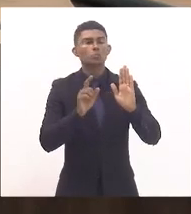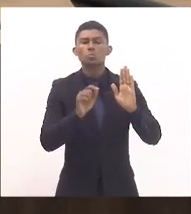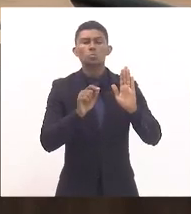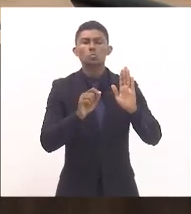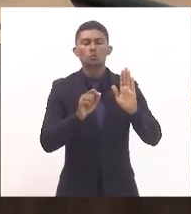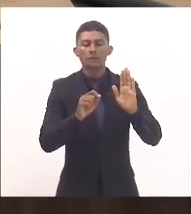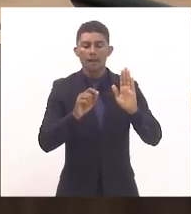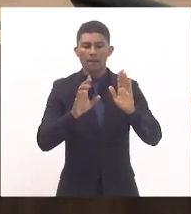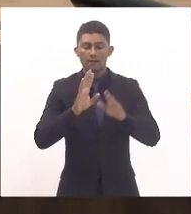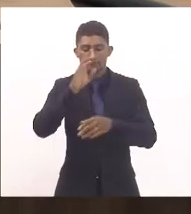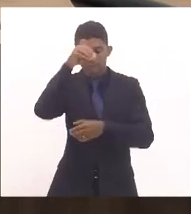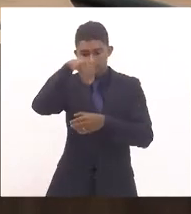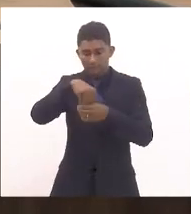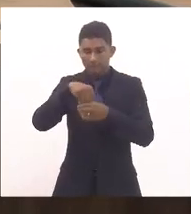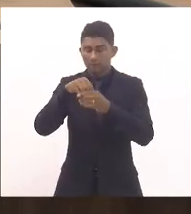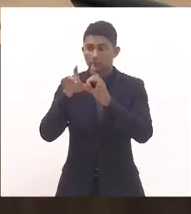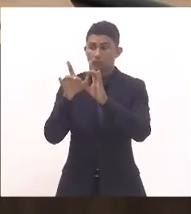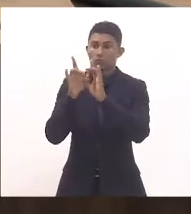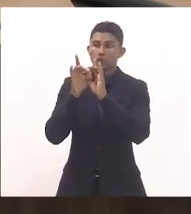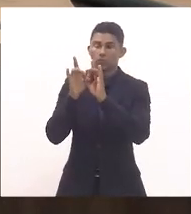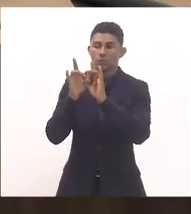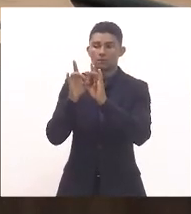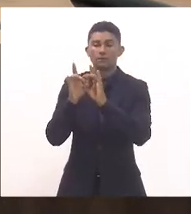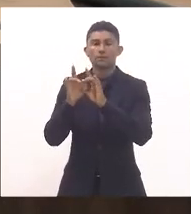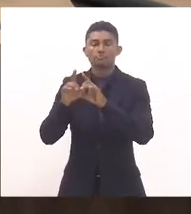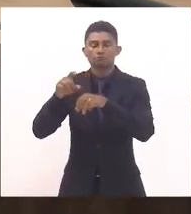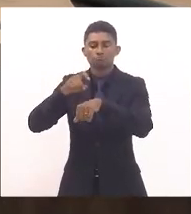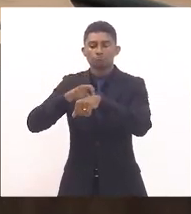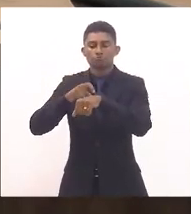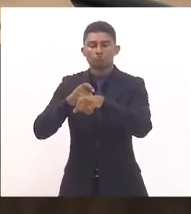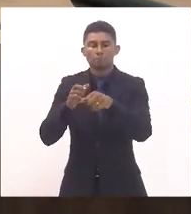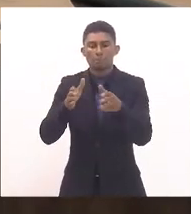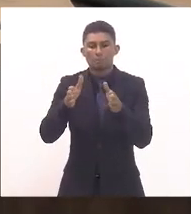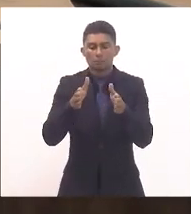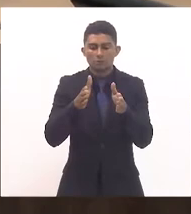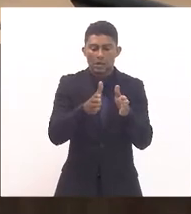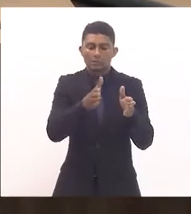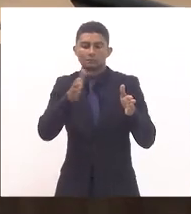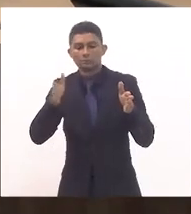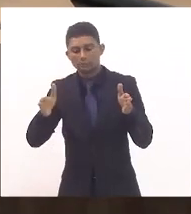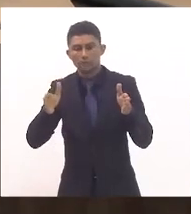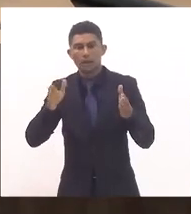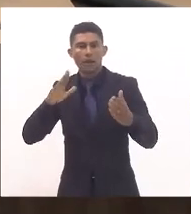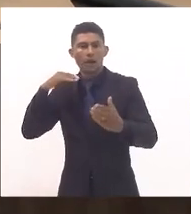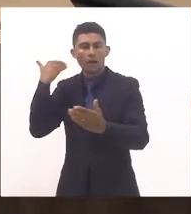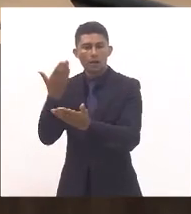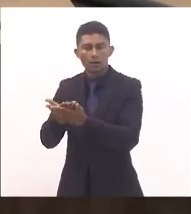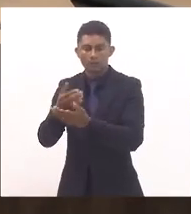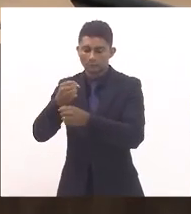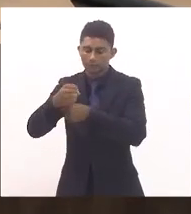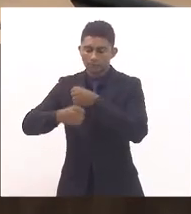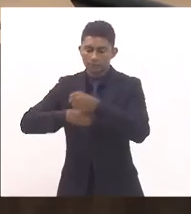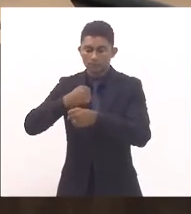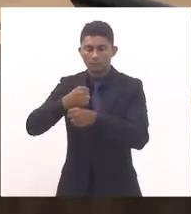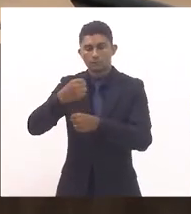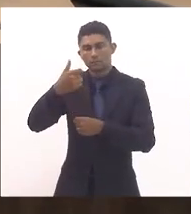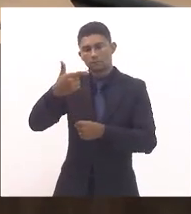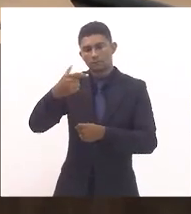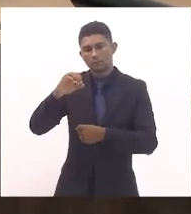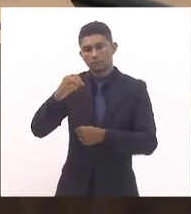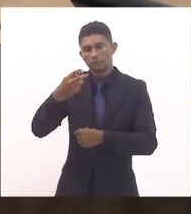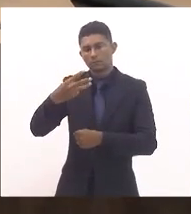convênio, prorrogando o prazo para 2032. A emenda que a